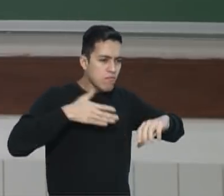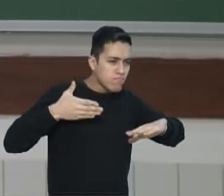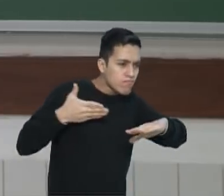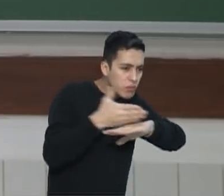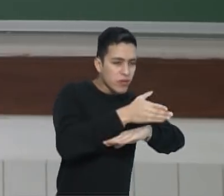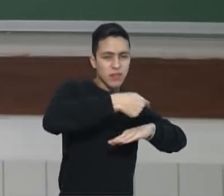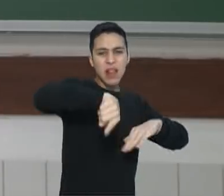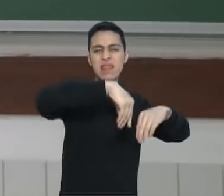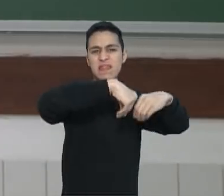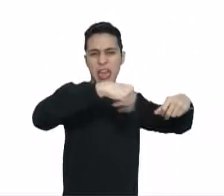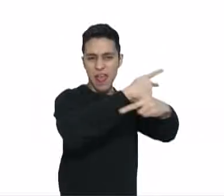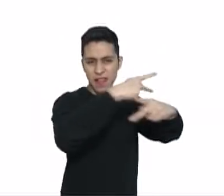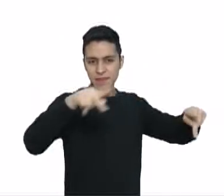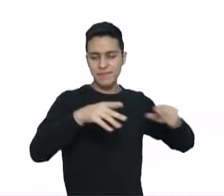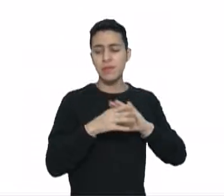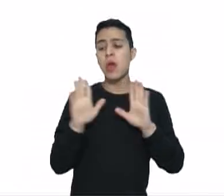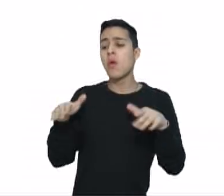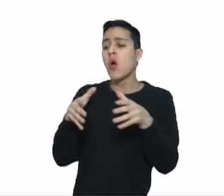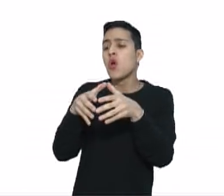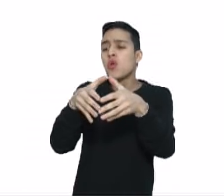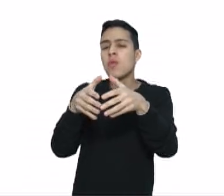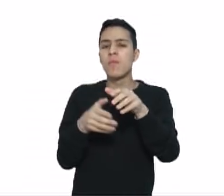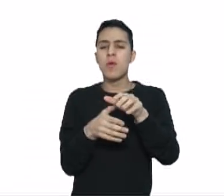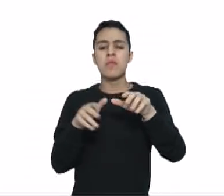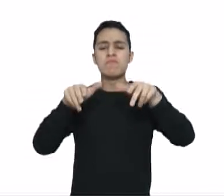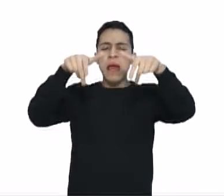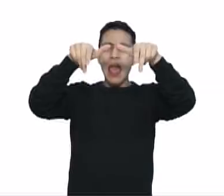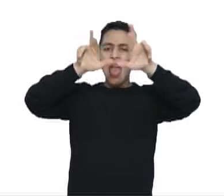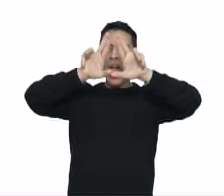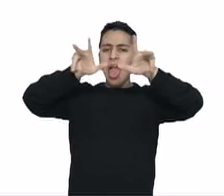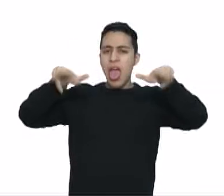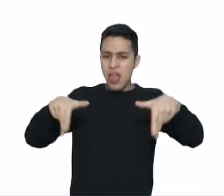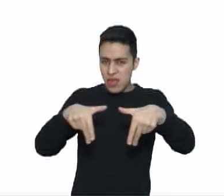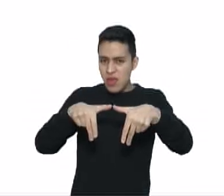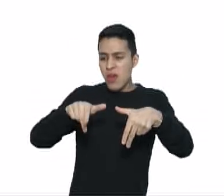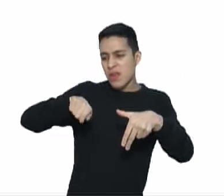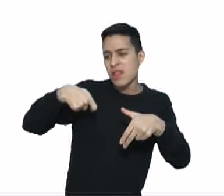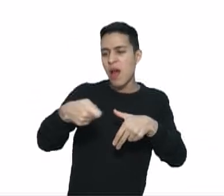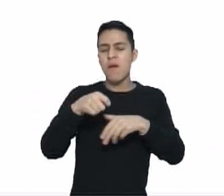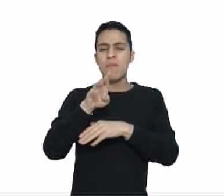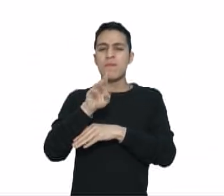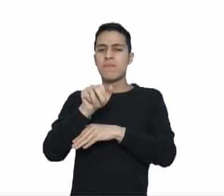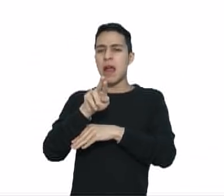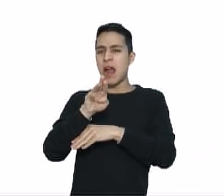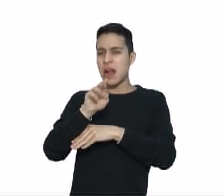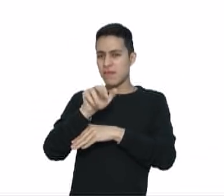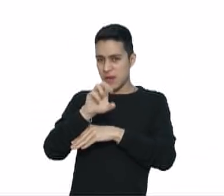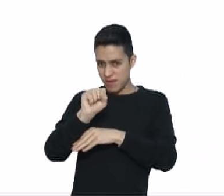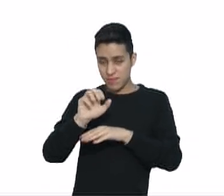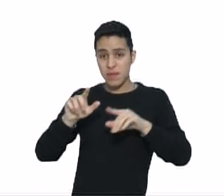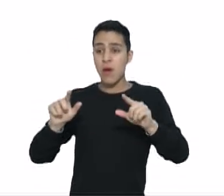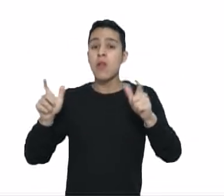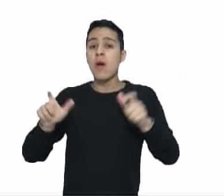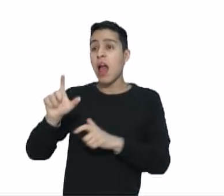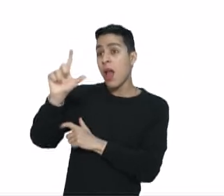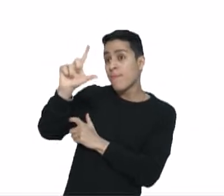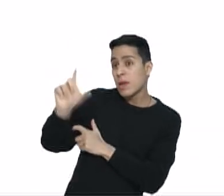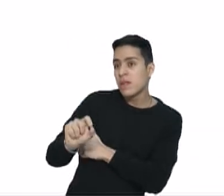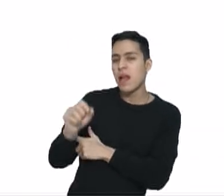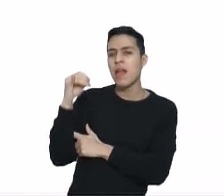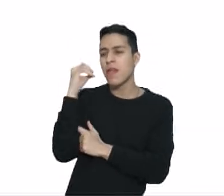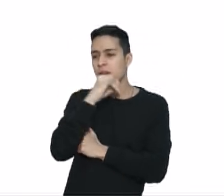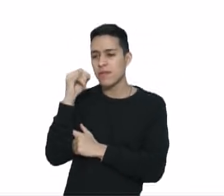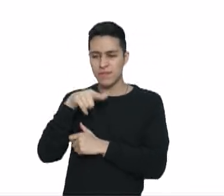seu território. Quais são os grupos étnicos que são considerados os bárbaros, né? Na Península Itálica, a gente vai